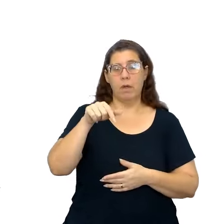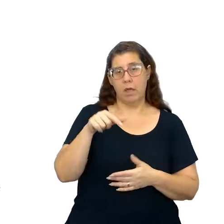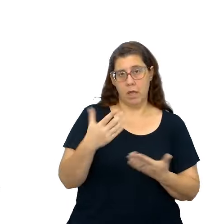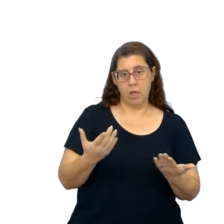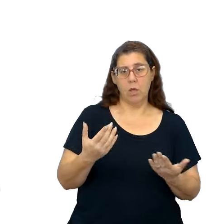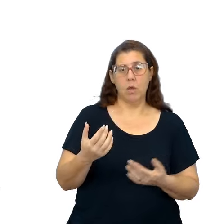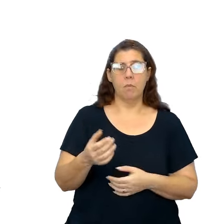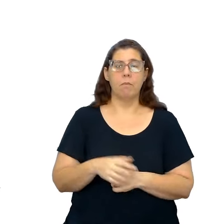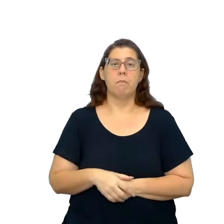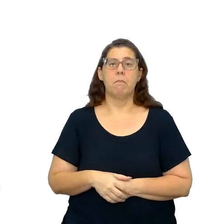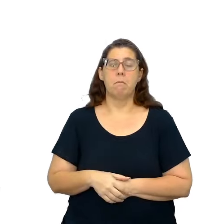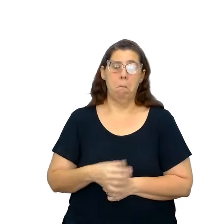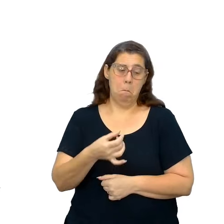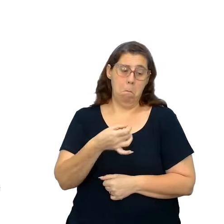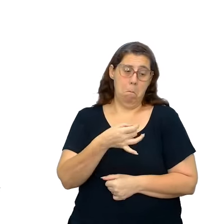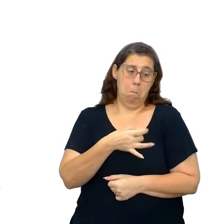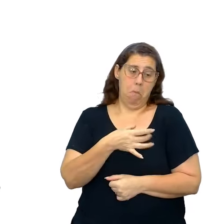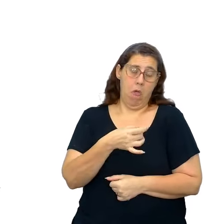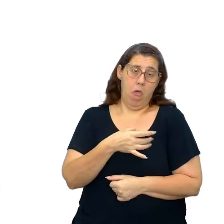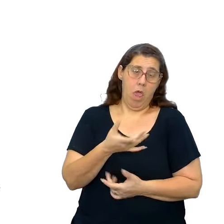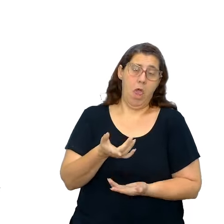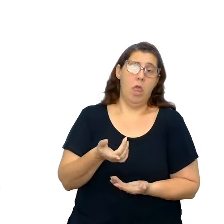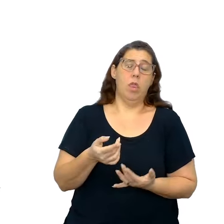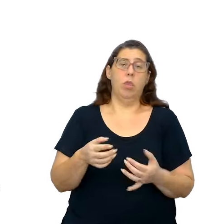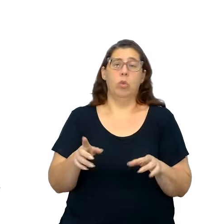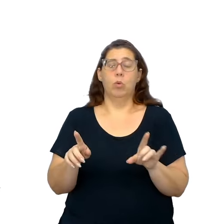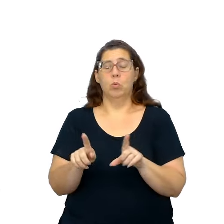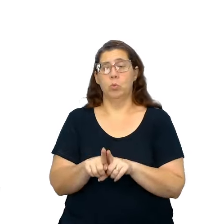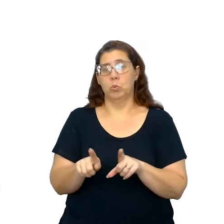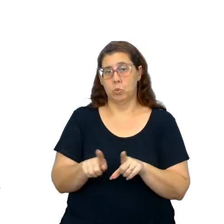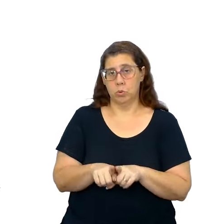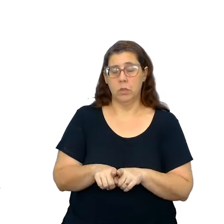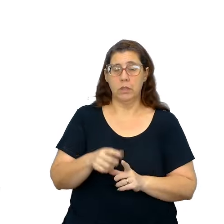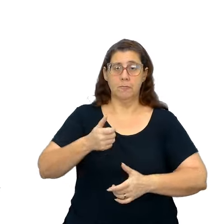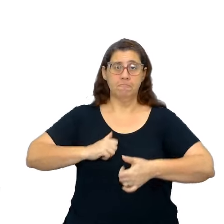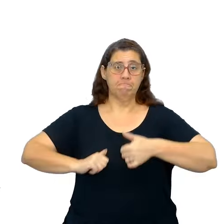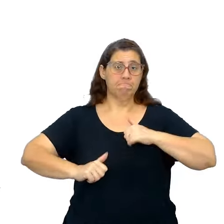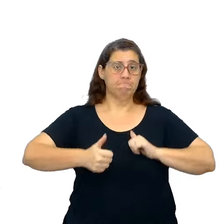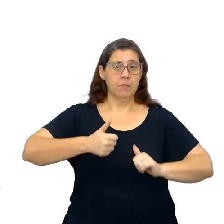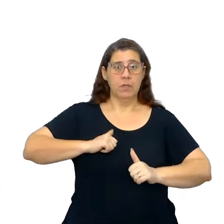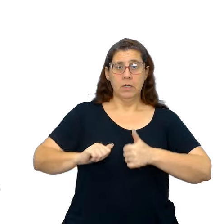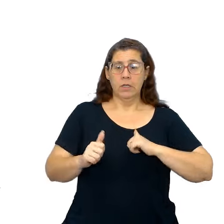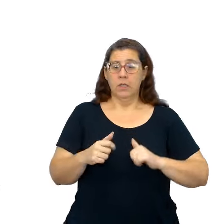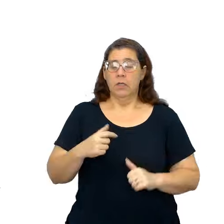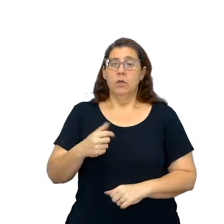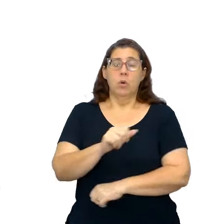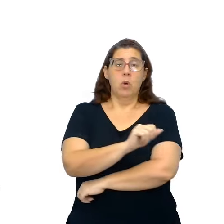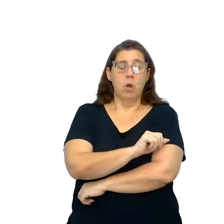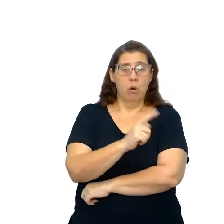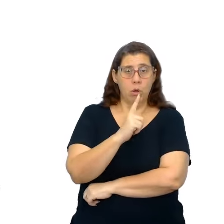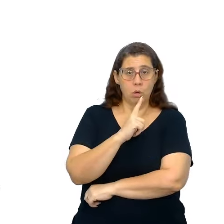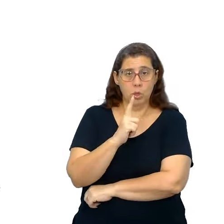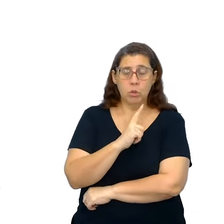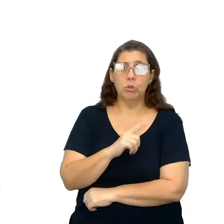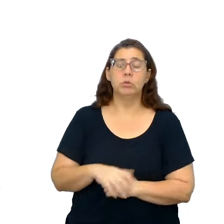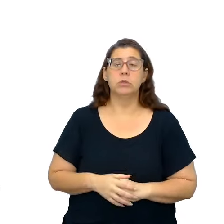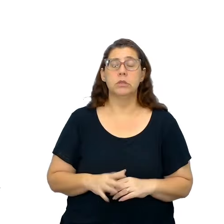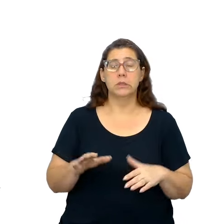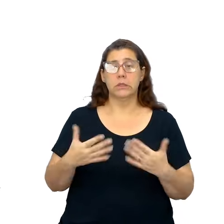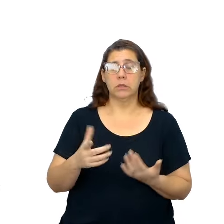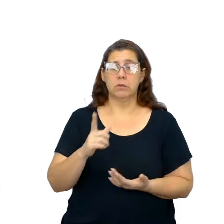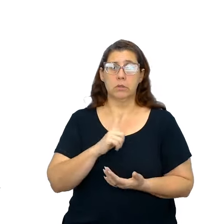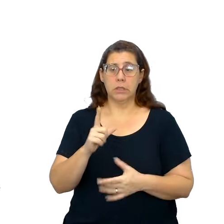o medo, né? O processo do medo, o processo das ansiedades que nossos alunos têm. Então, ter